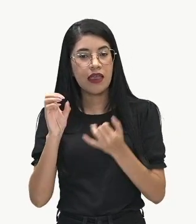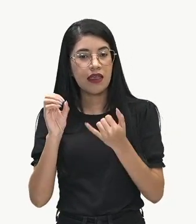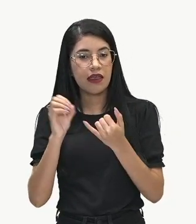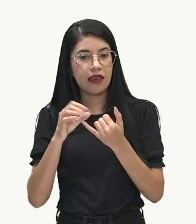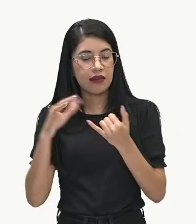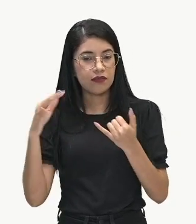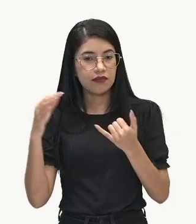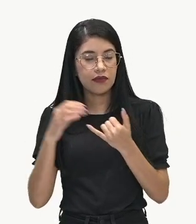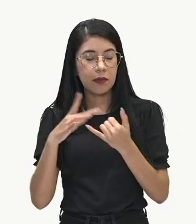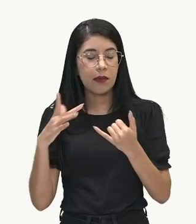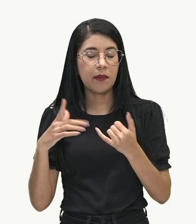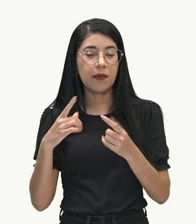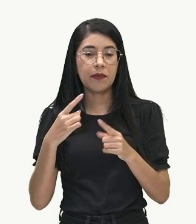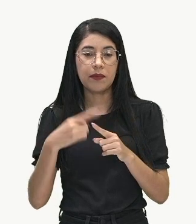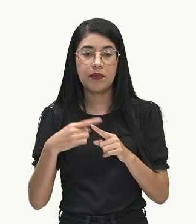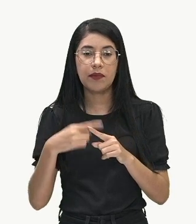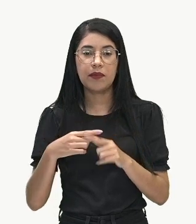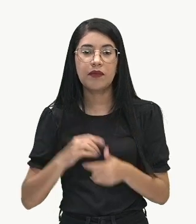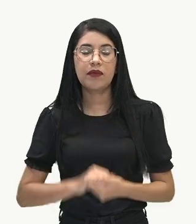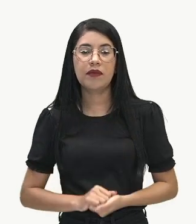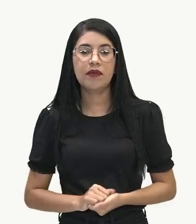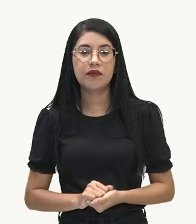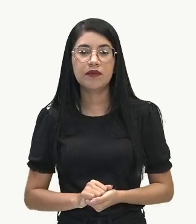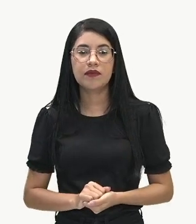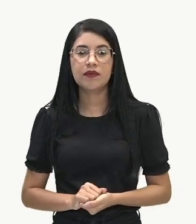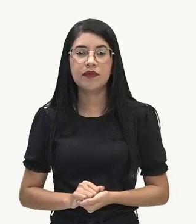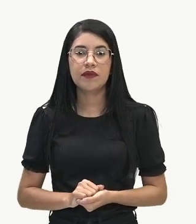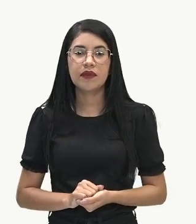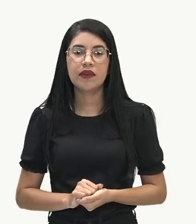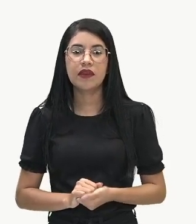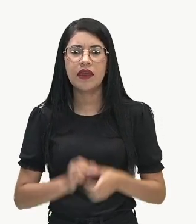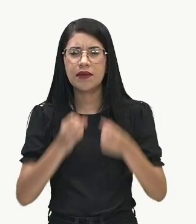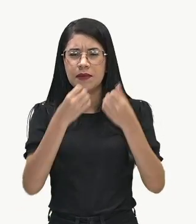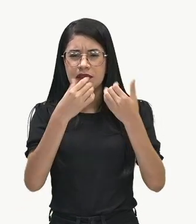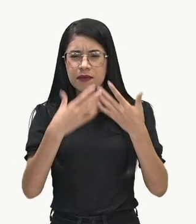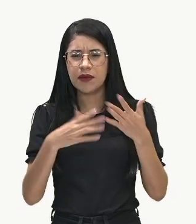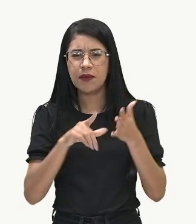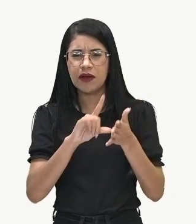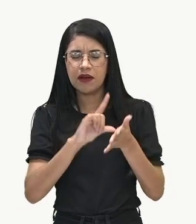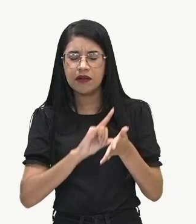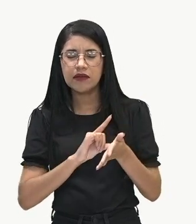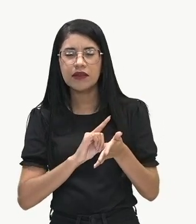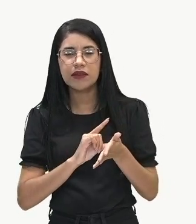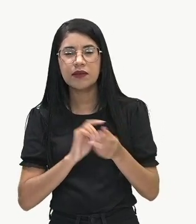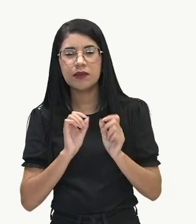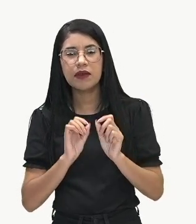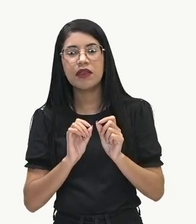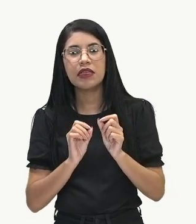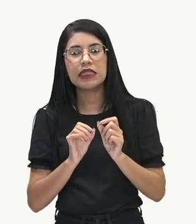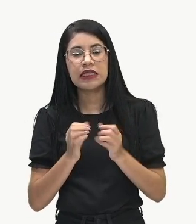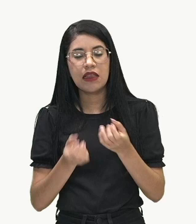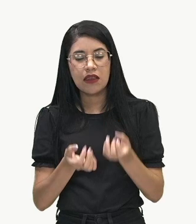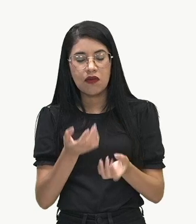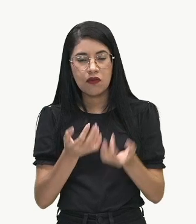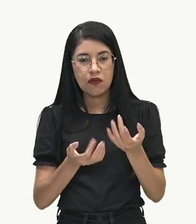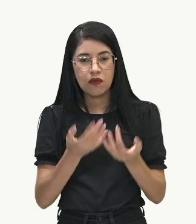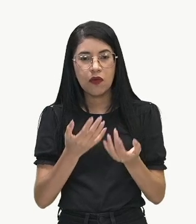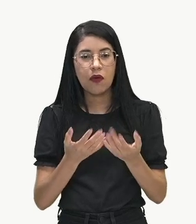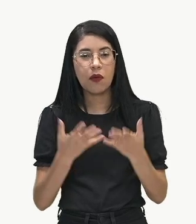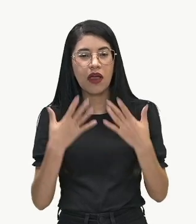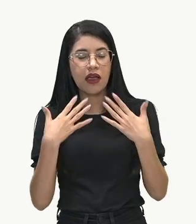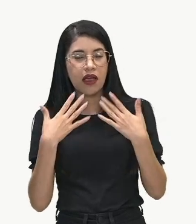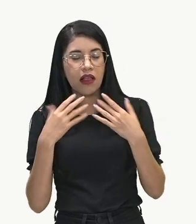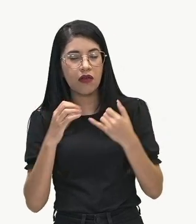exotérmica. Por quê? Toda vez que, como a gente viu lá no início da aula, tem um fogo, libera calor, nós teremos